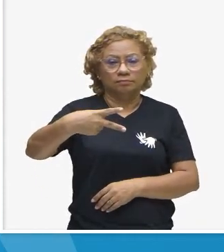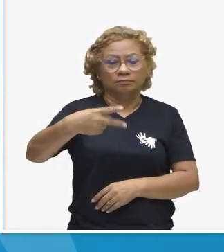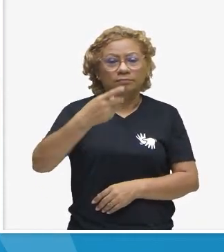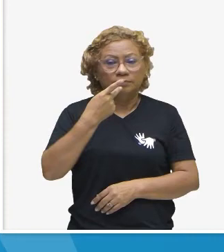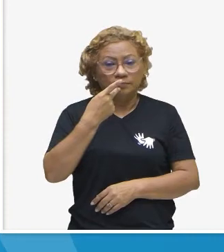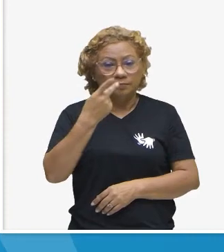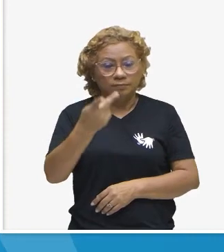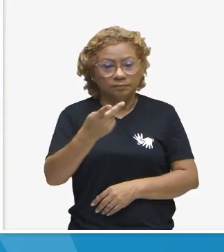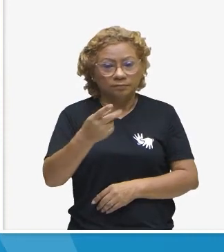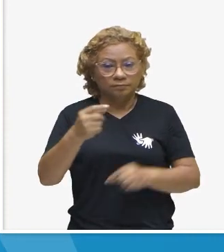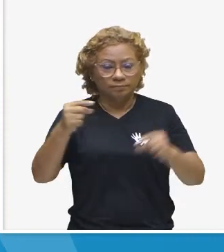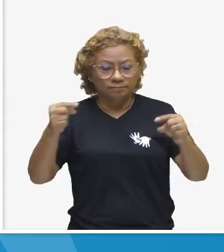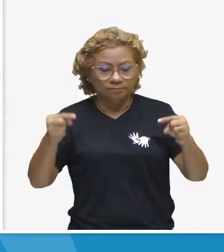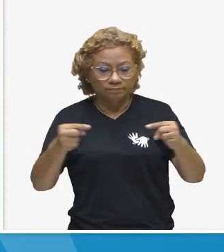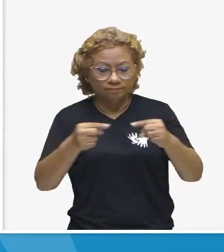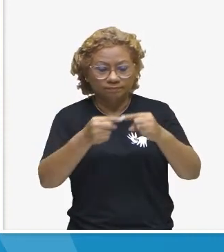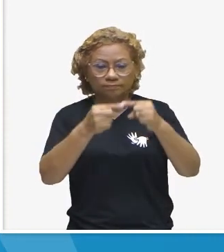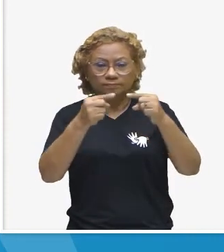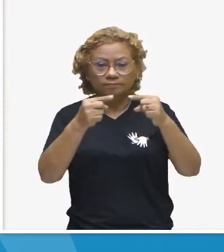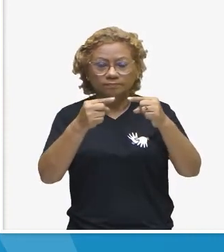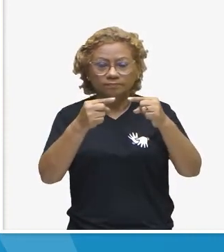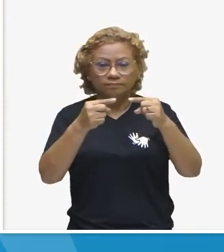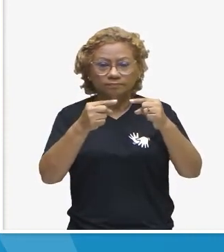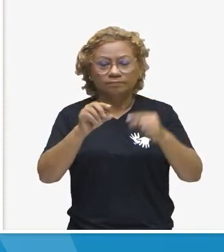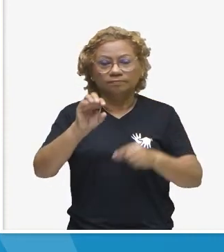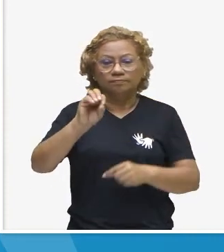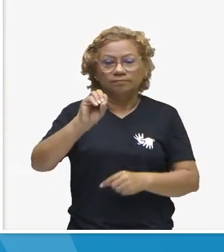ângulos opostos pelo vértice.